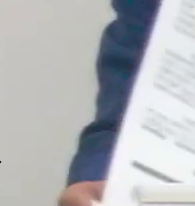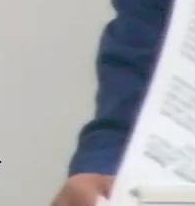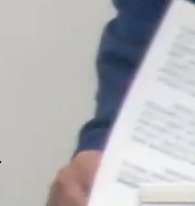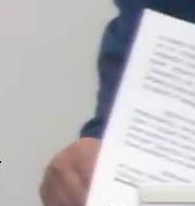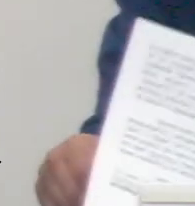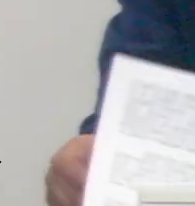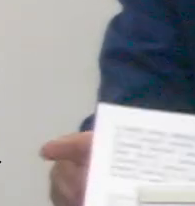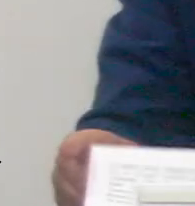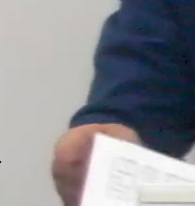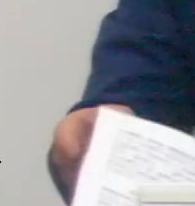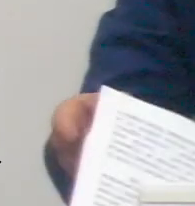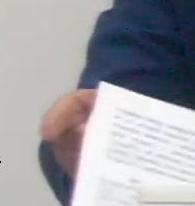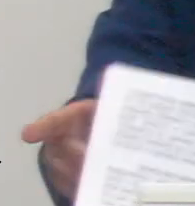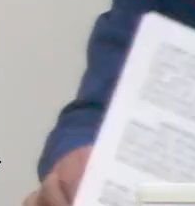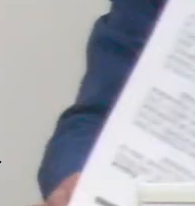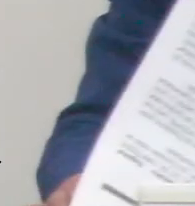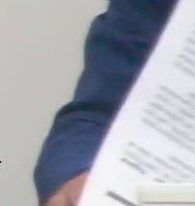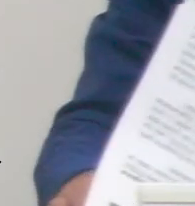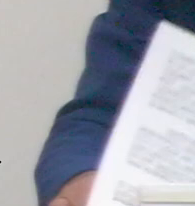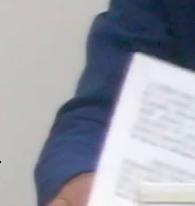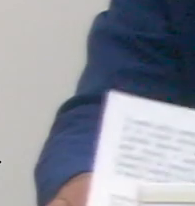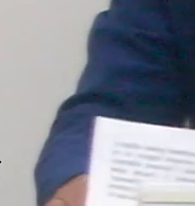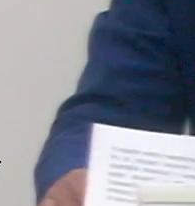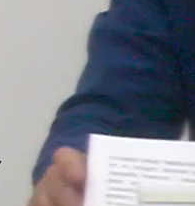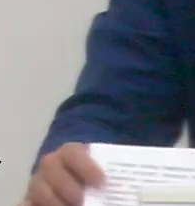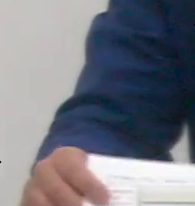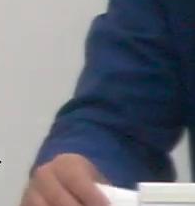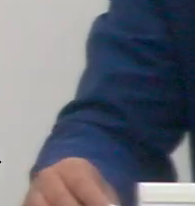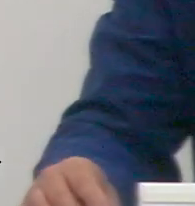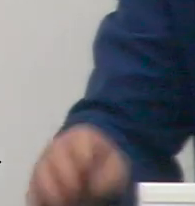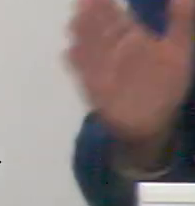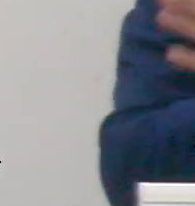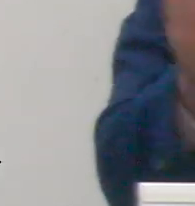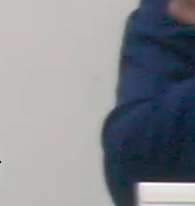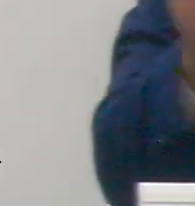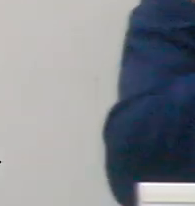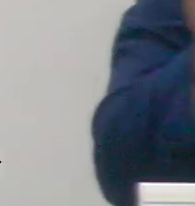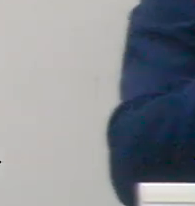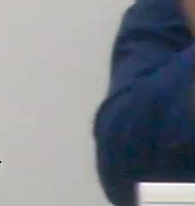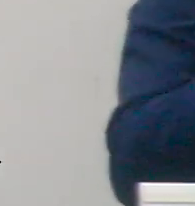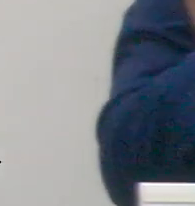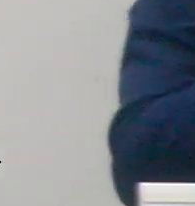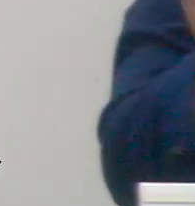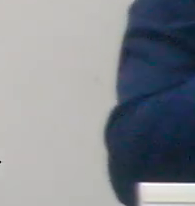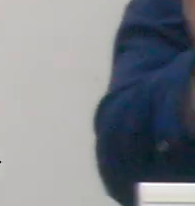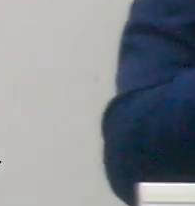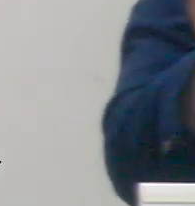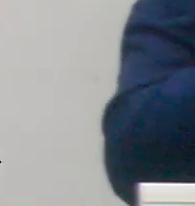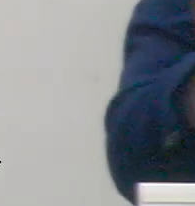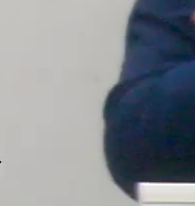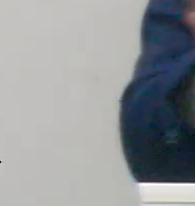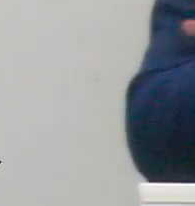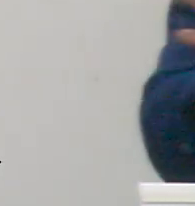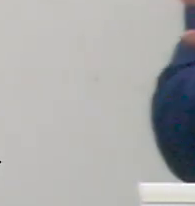convidar aqui também para compor Nossa mesa o nosso querido deputado federal pazuelo de uma salva de palmas